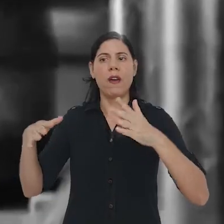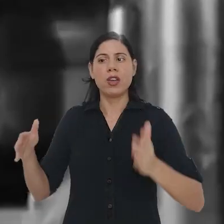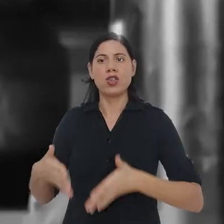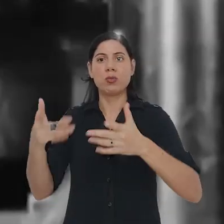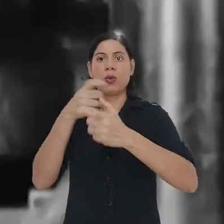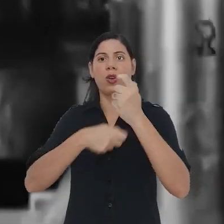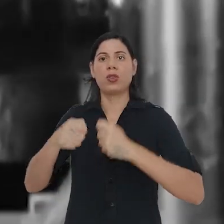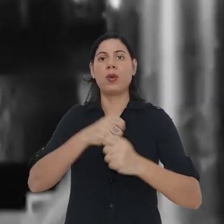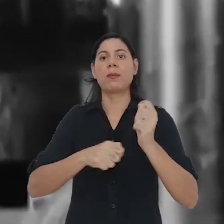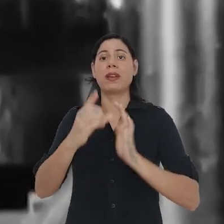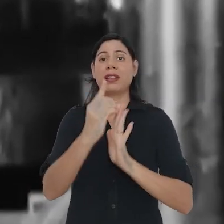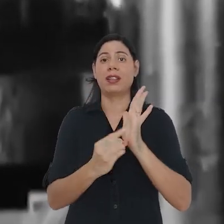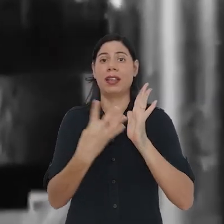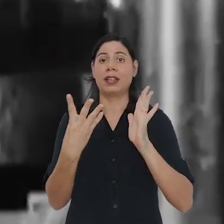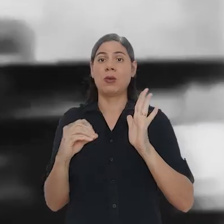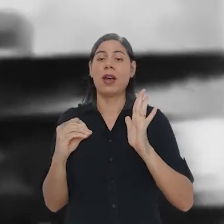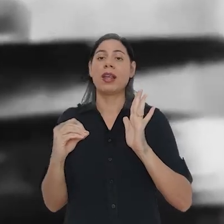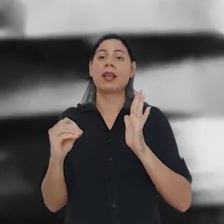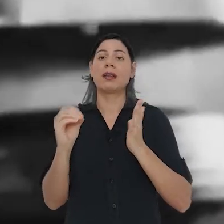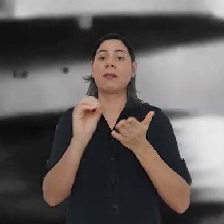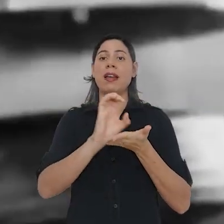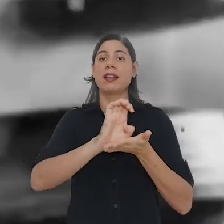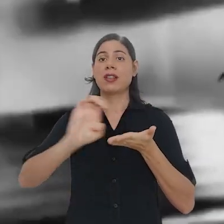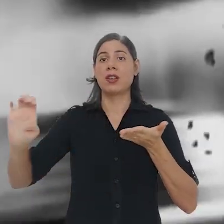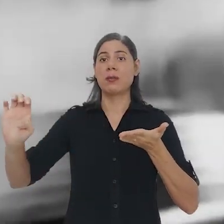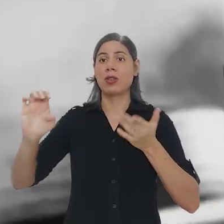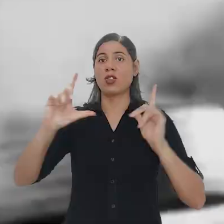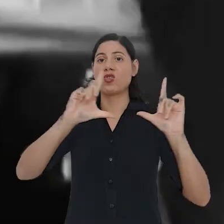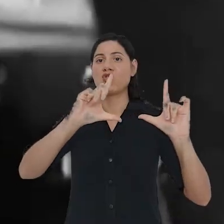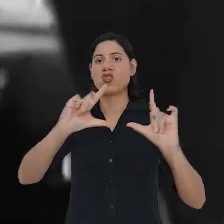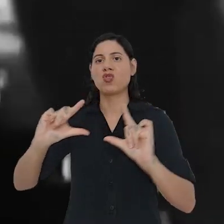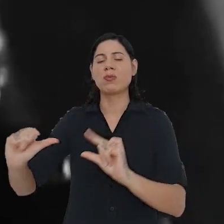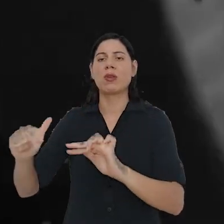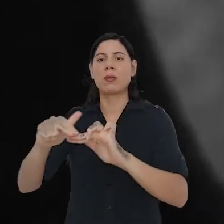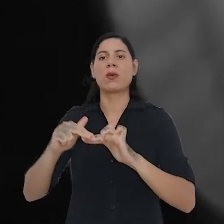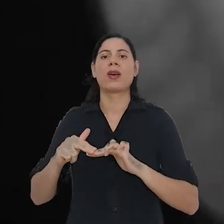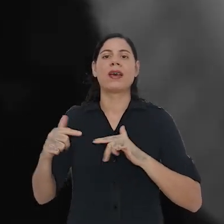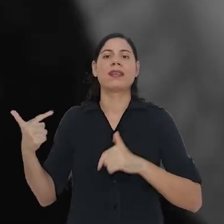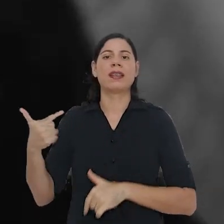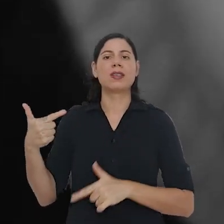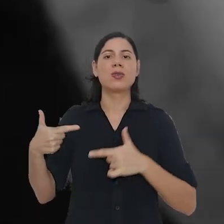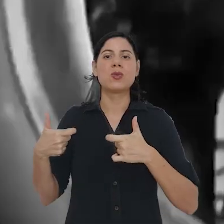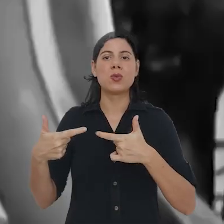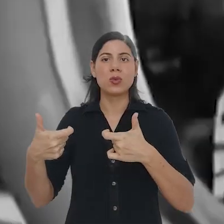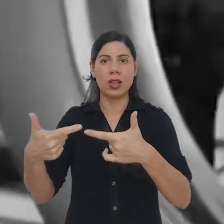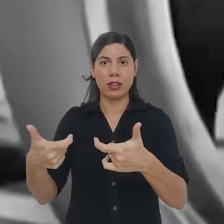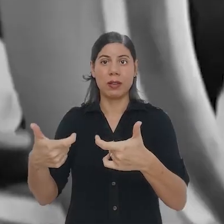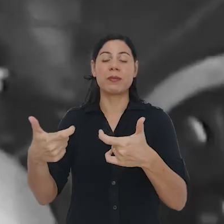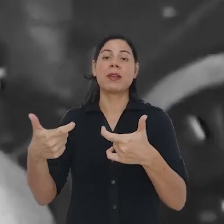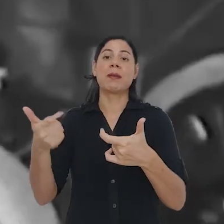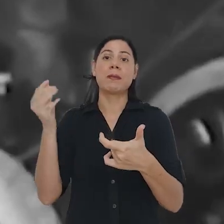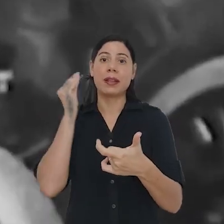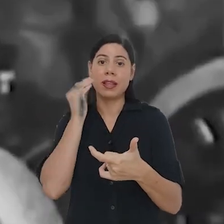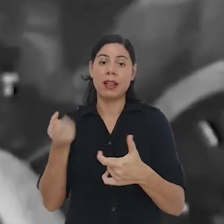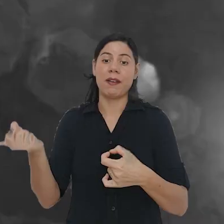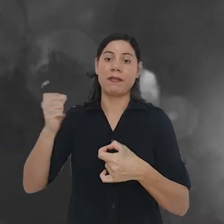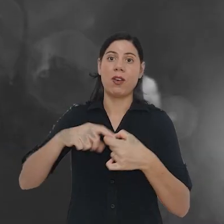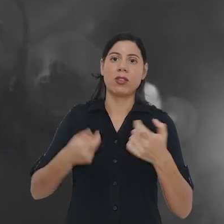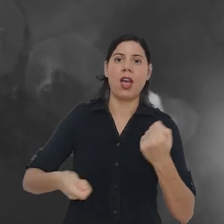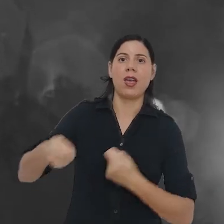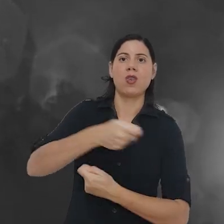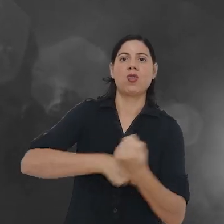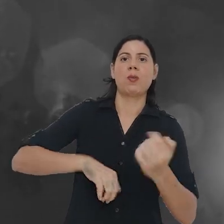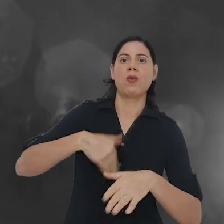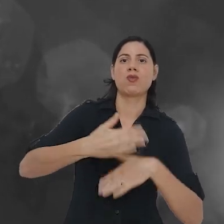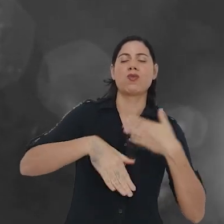década de 40, mas a exportação caiu por conta da Segunda Guerra Mundial. Daí, para aquecer a economia,